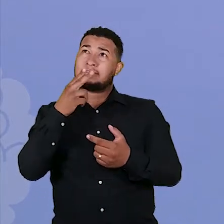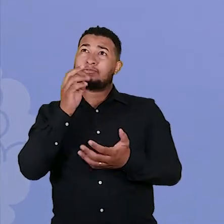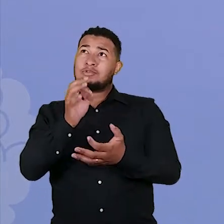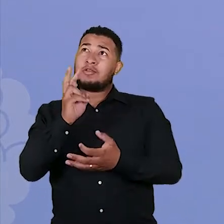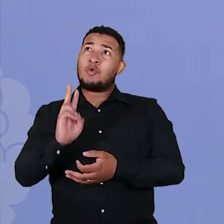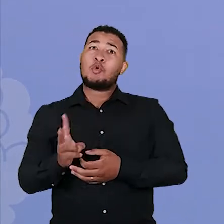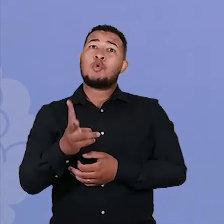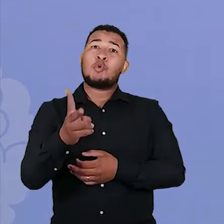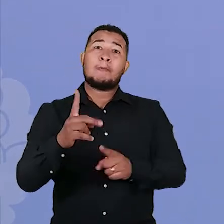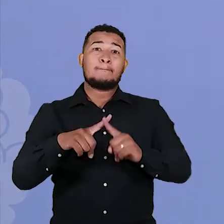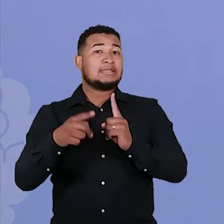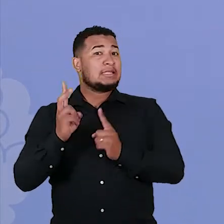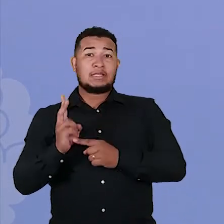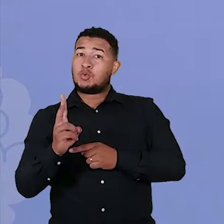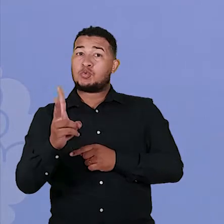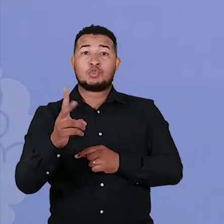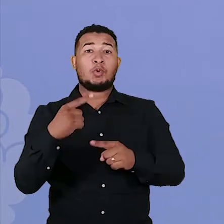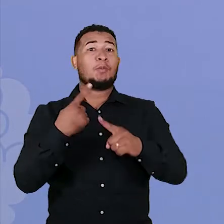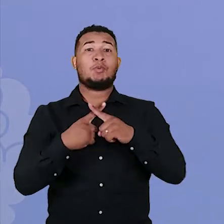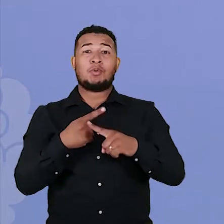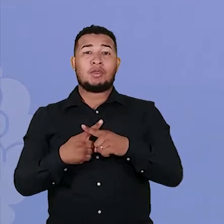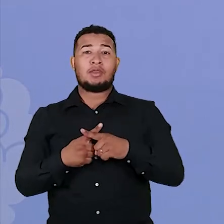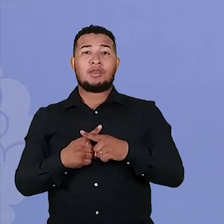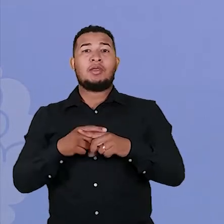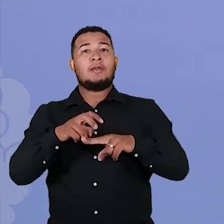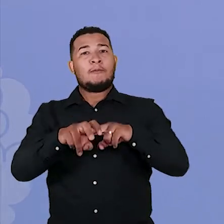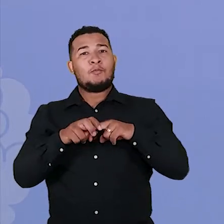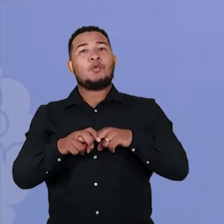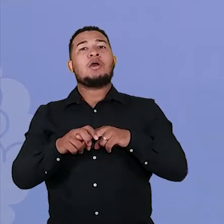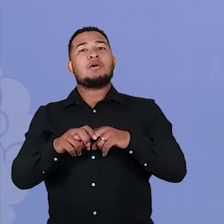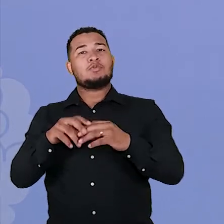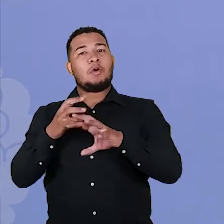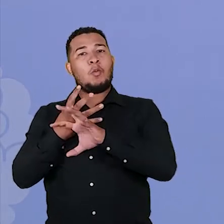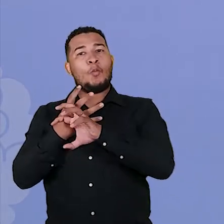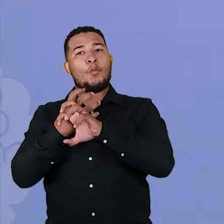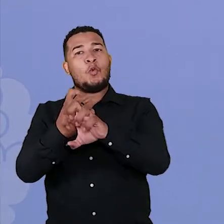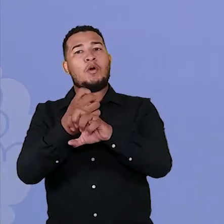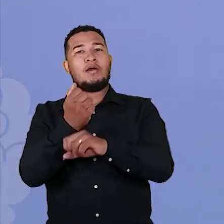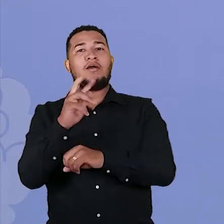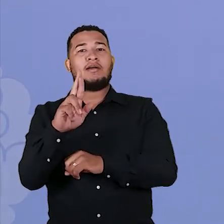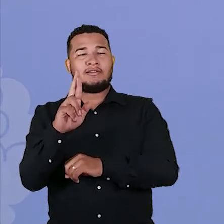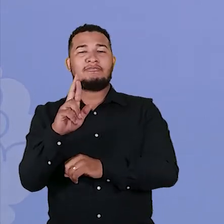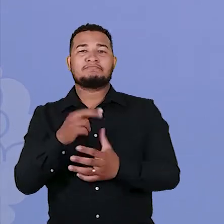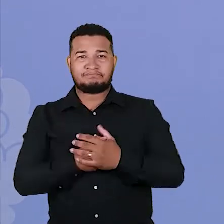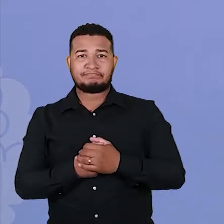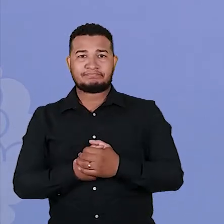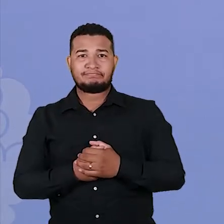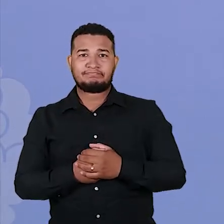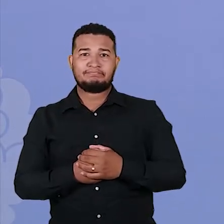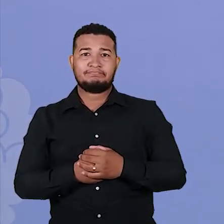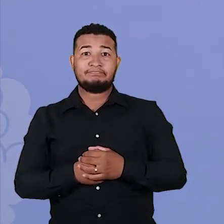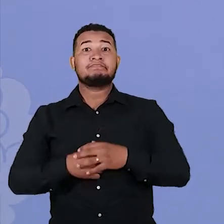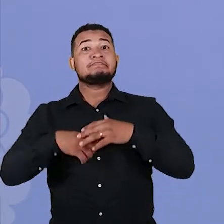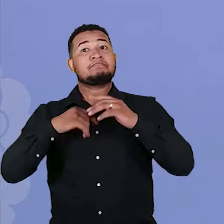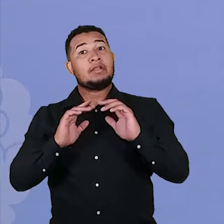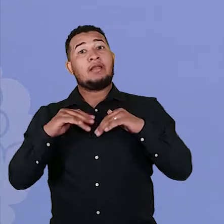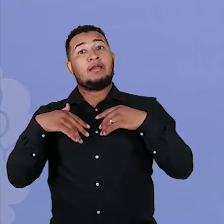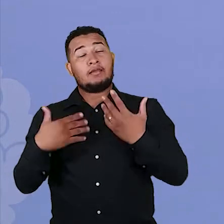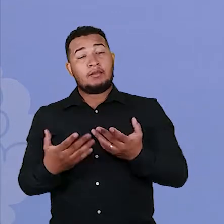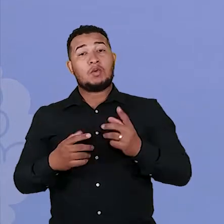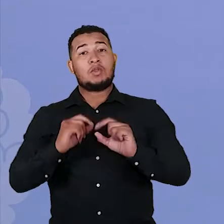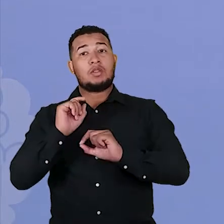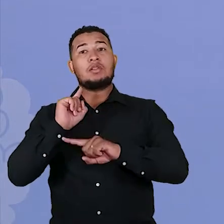continuar. Só não continua, por quê? Por causa da resistência do atrito com o ar, tá?